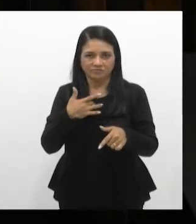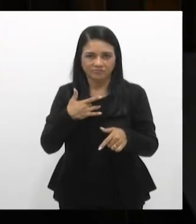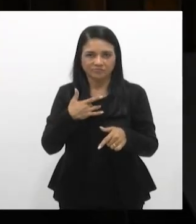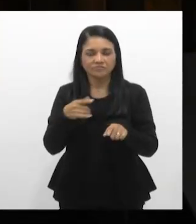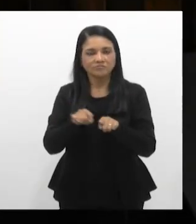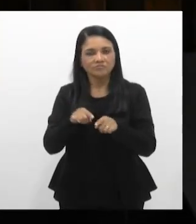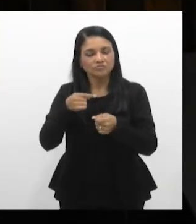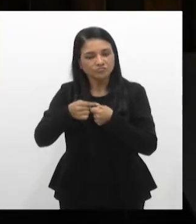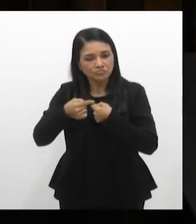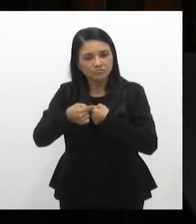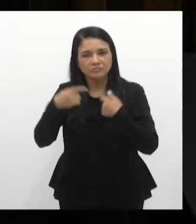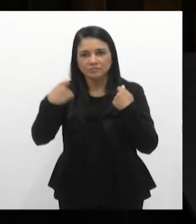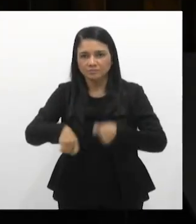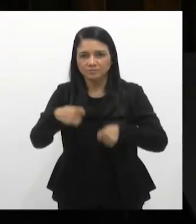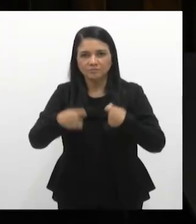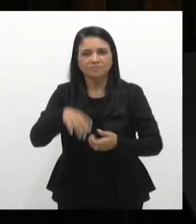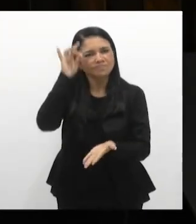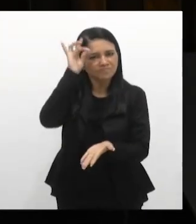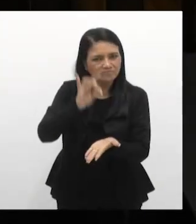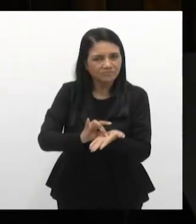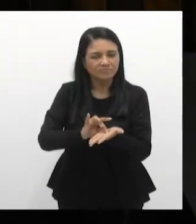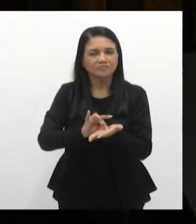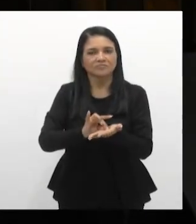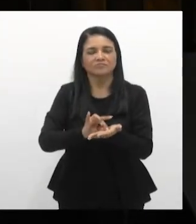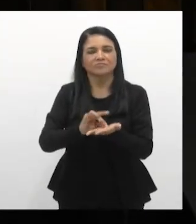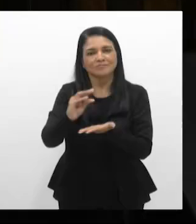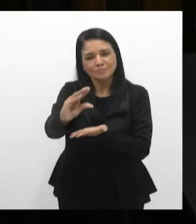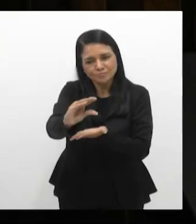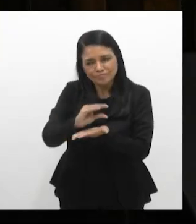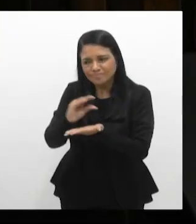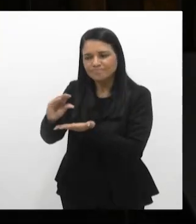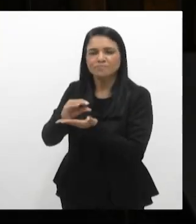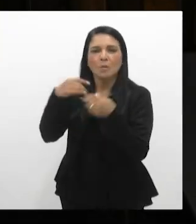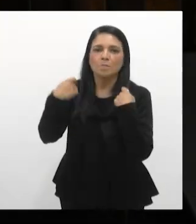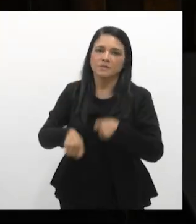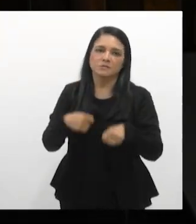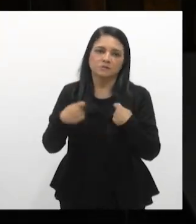que precisam de verdade daqueles recursos,